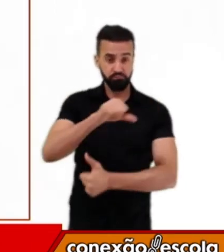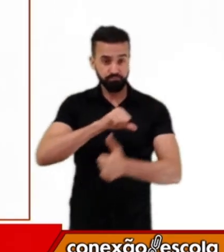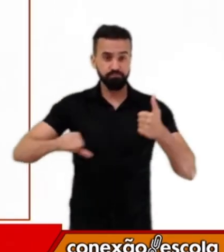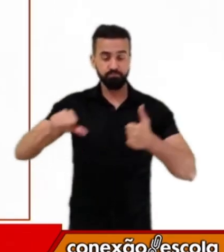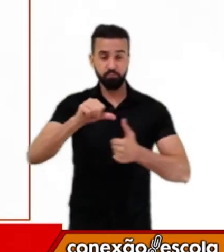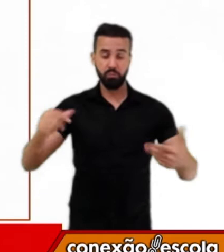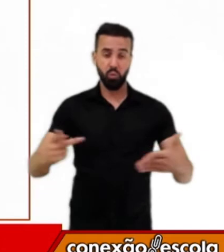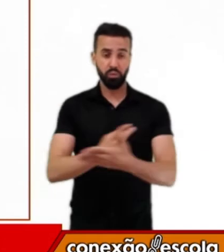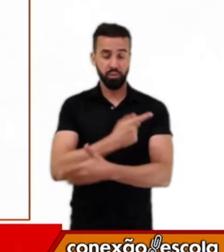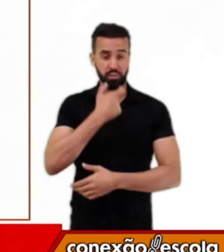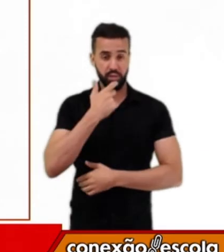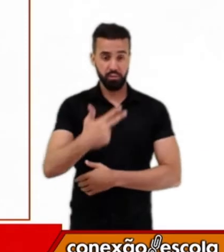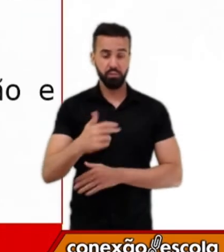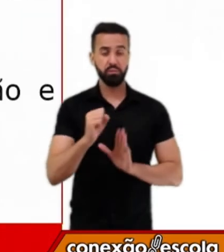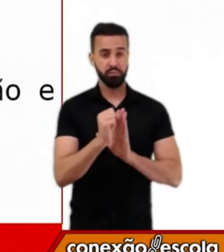no século XVIII.